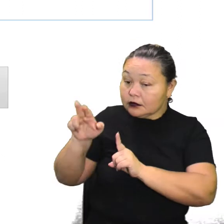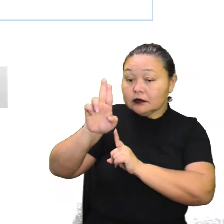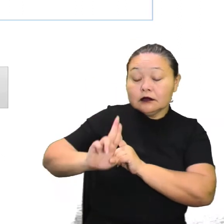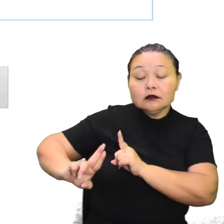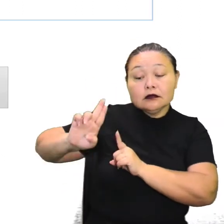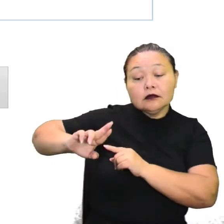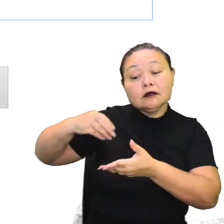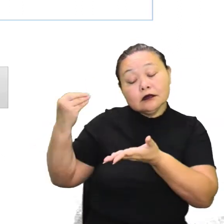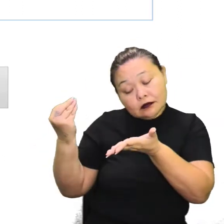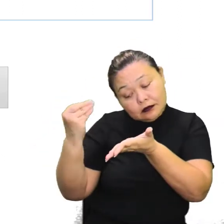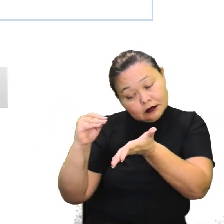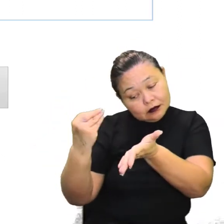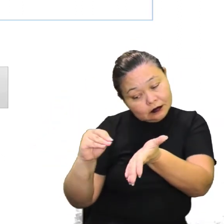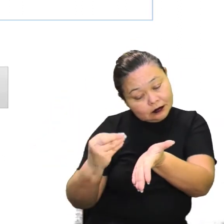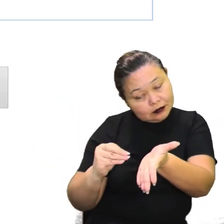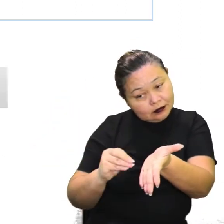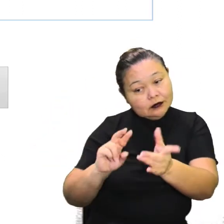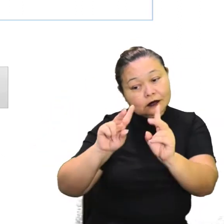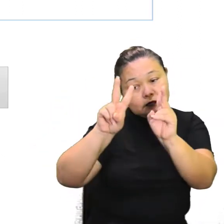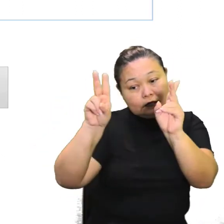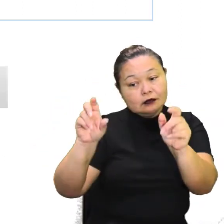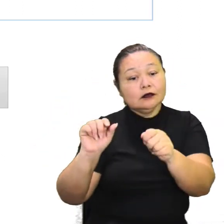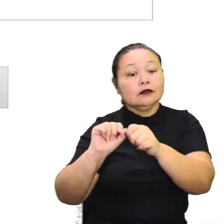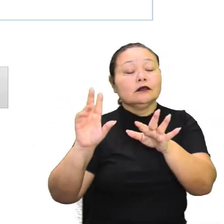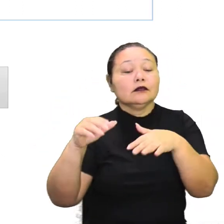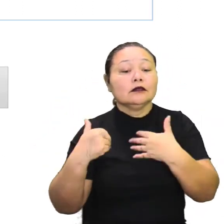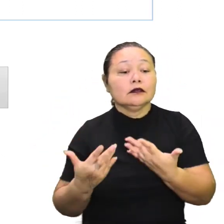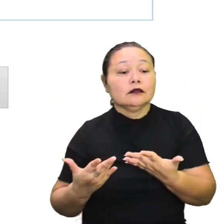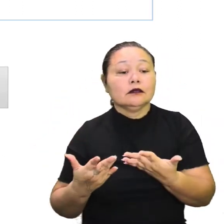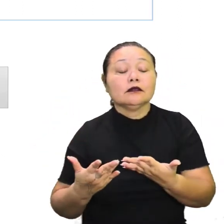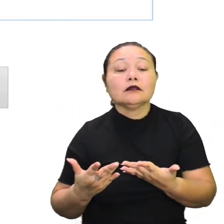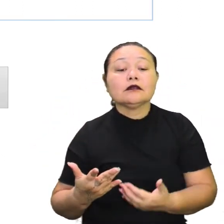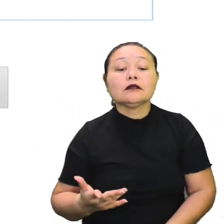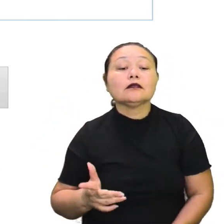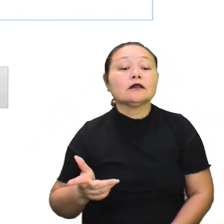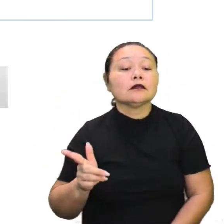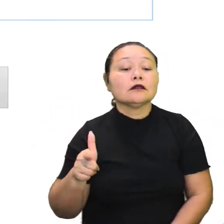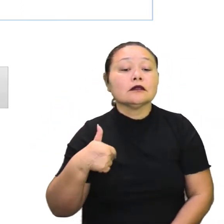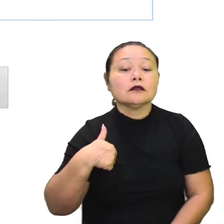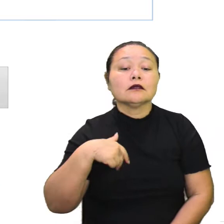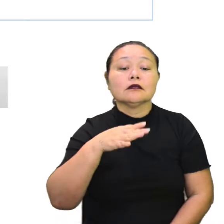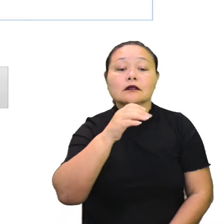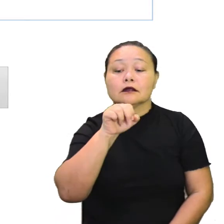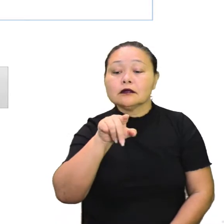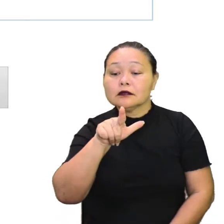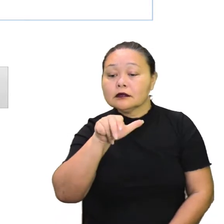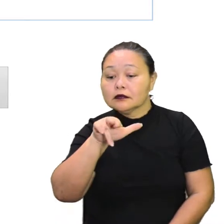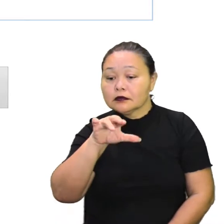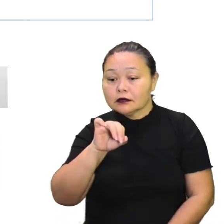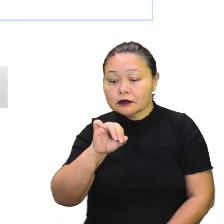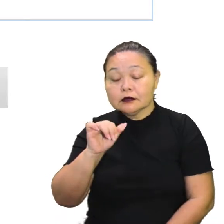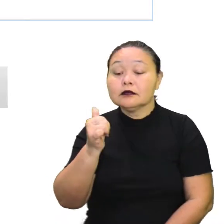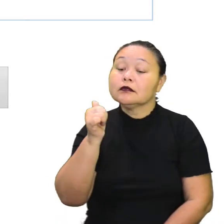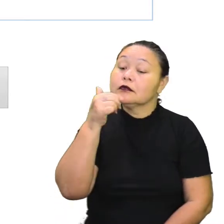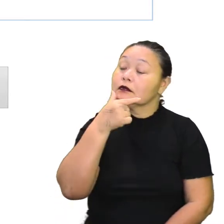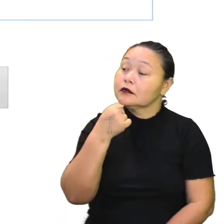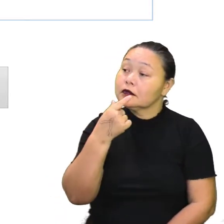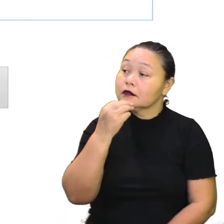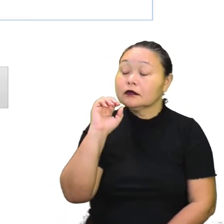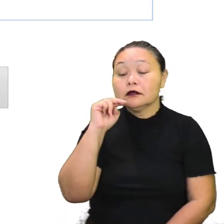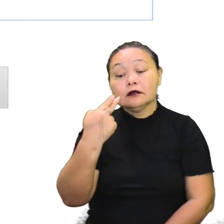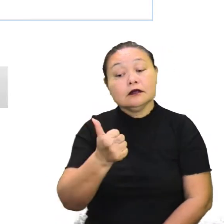ele usa para a construção da temática da poesia ali, tá? O eu lírico pode ser